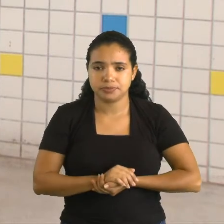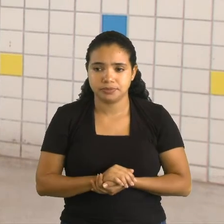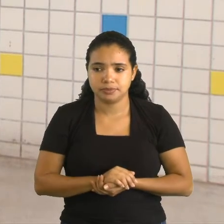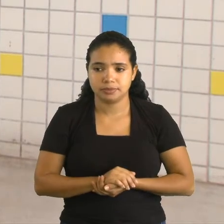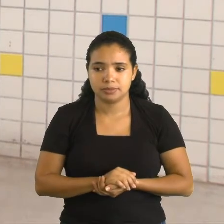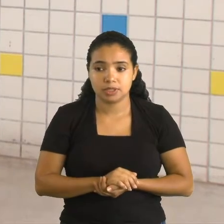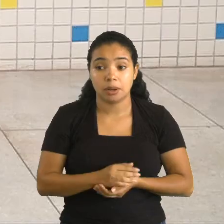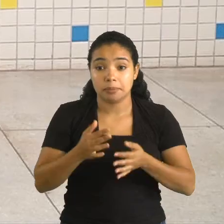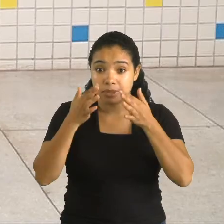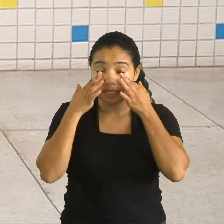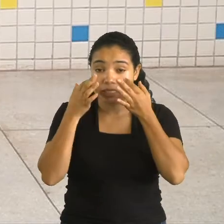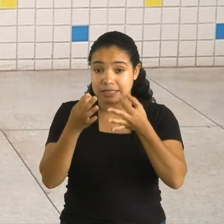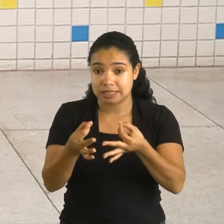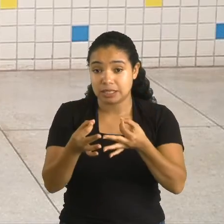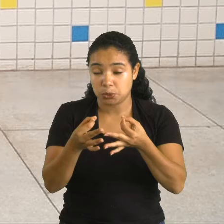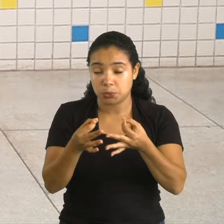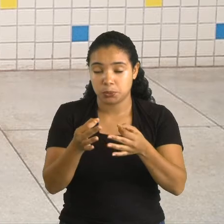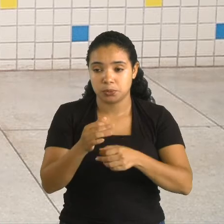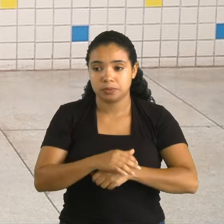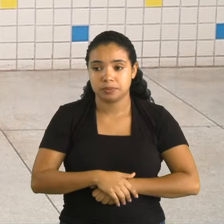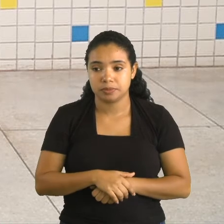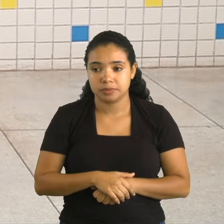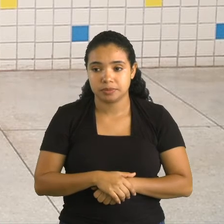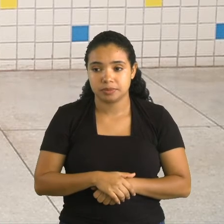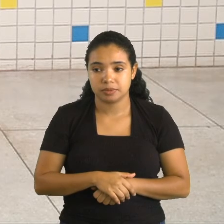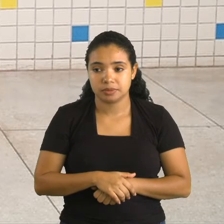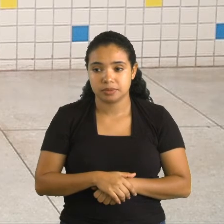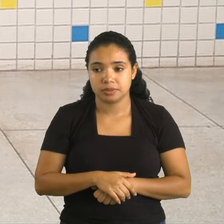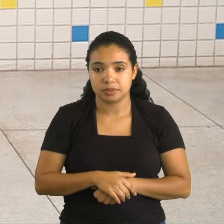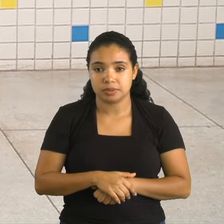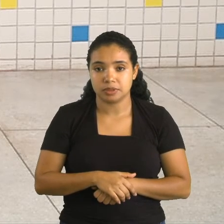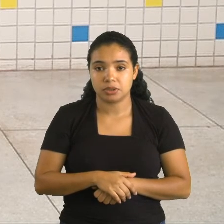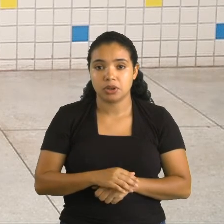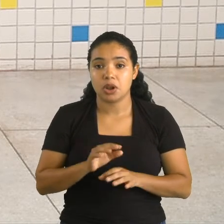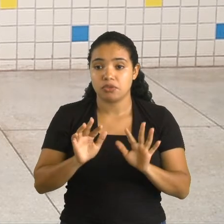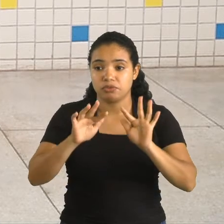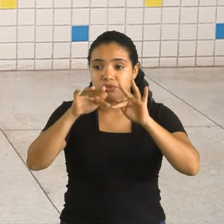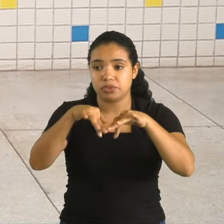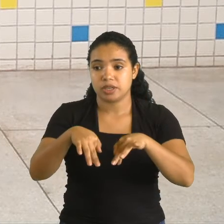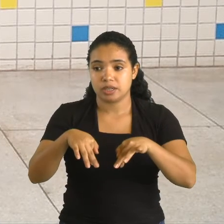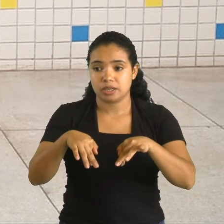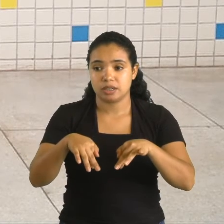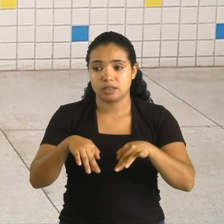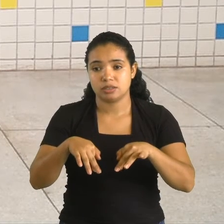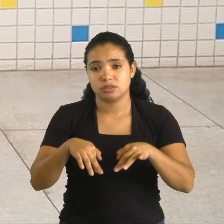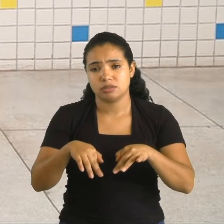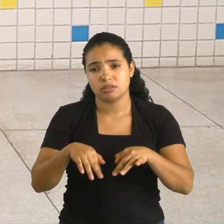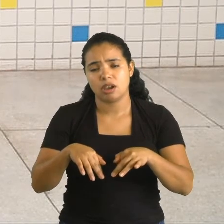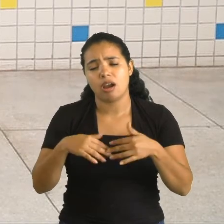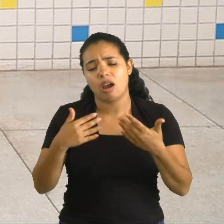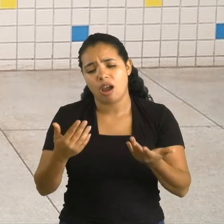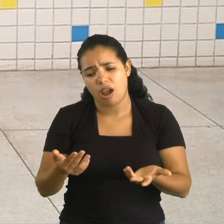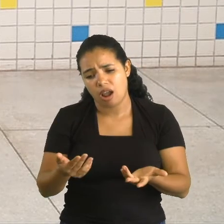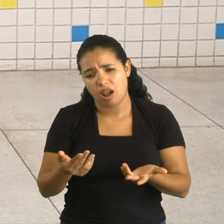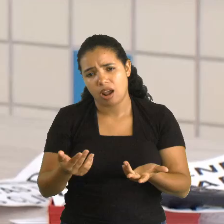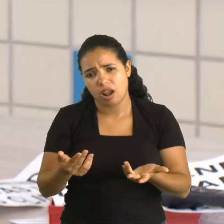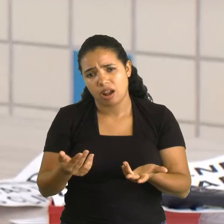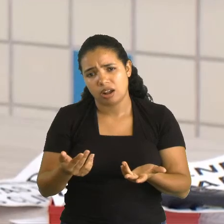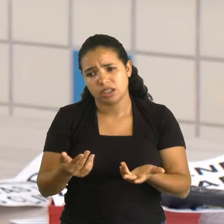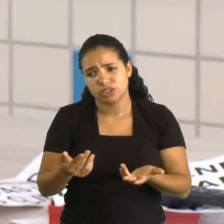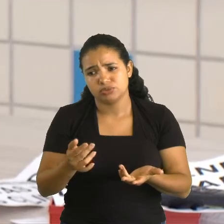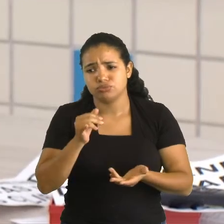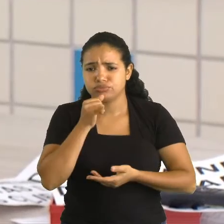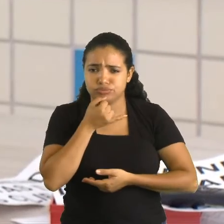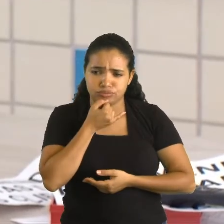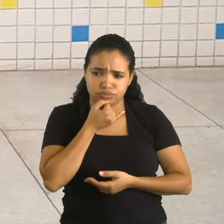presta atenção, sempre que eu encerrar a aula eu coloco Que peninha. Como é que eu vou ler?